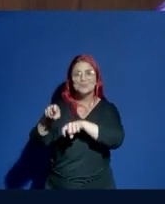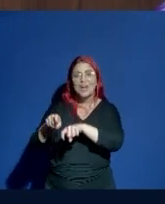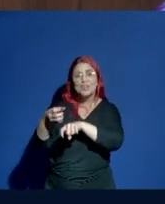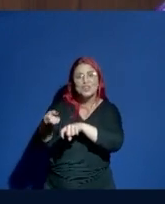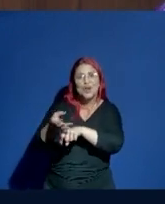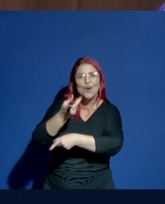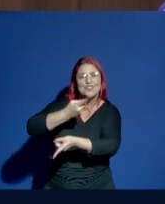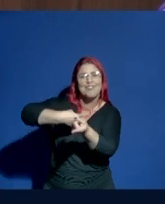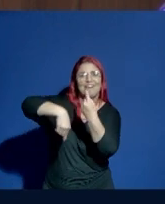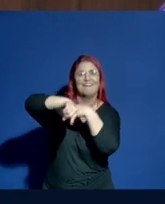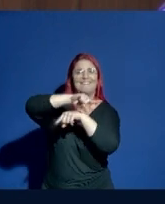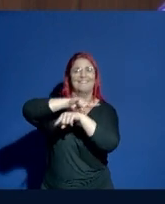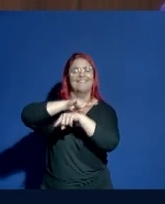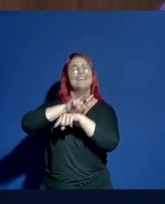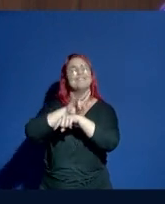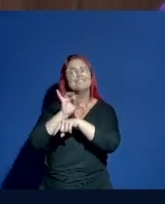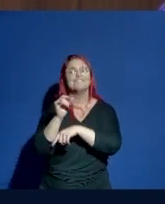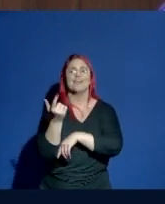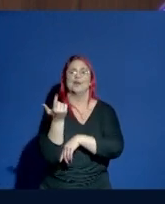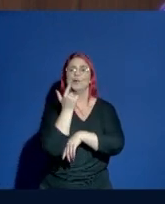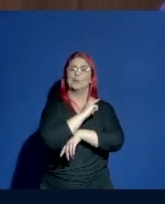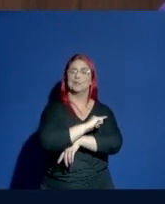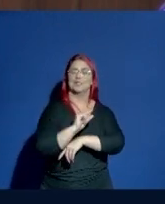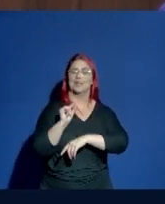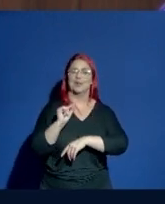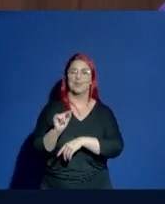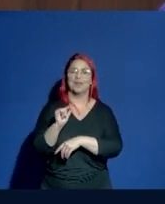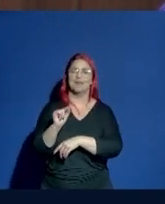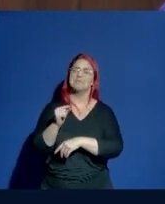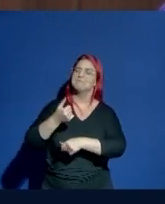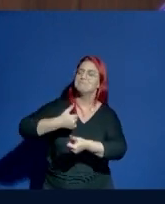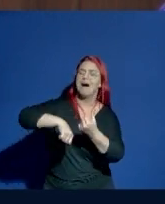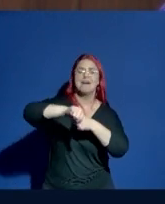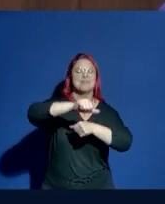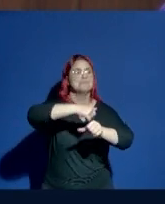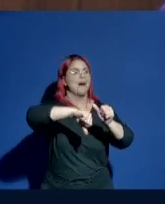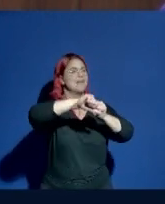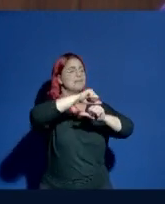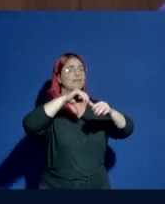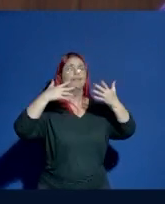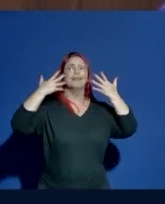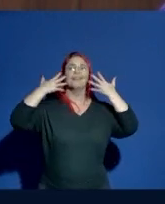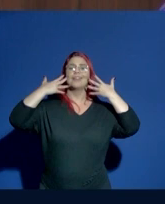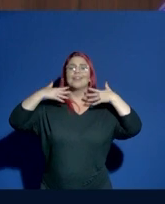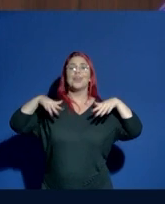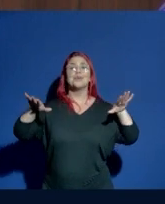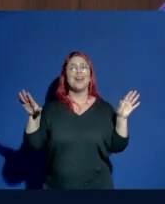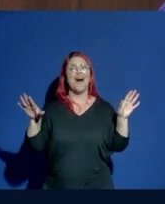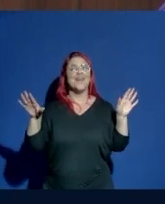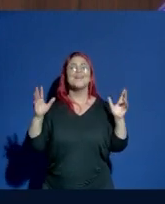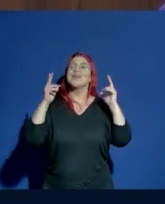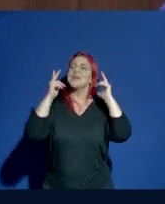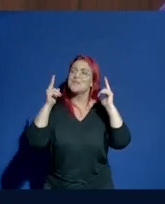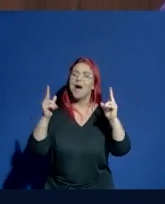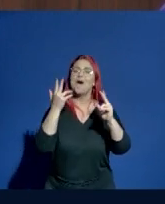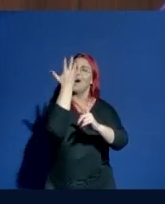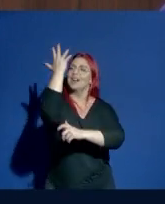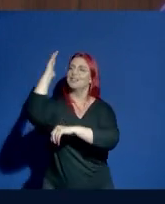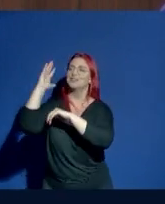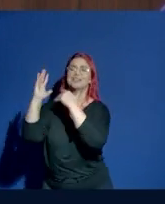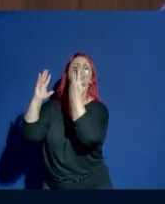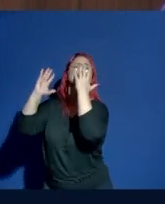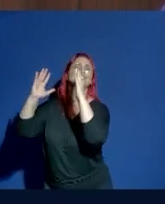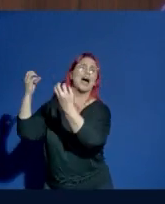regenerativa, onde a gente vai conseguir fazer com que as coisas se transformem naturalmente, como a natureza vem nos ensinando